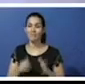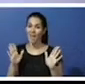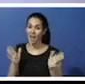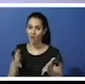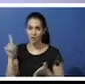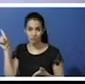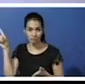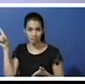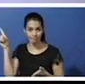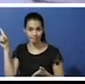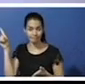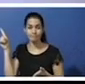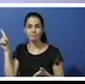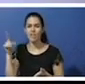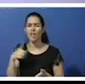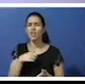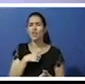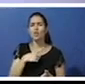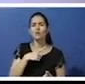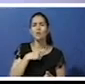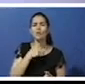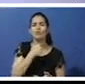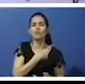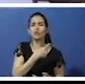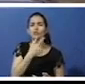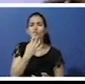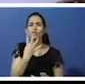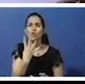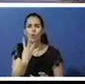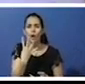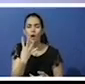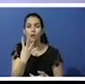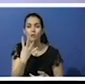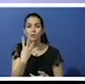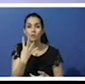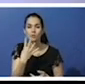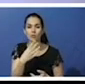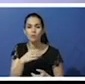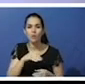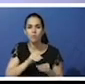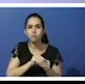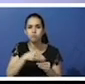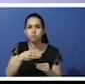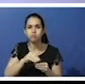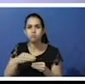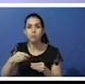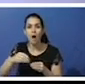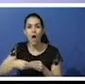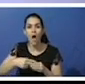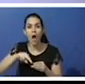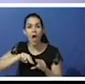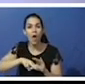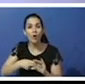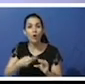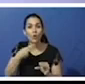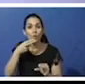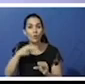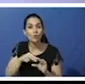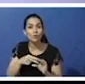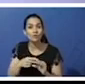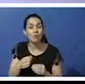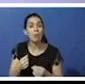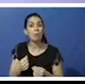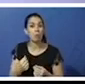Agora aqui, tenho 24 potes de iogurte. Esses 24 potes também, gente, não estão